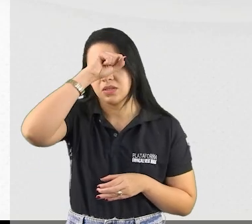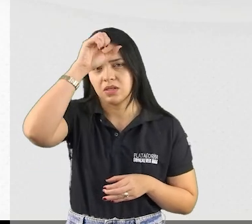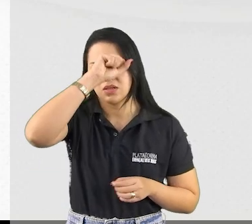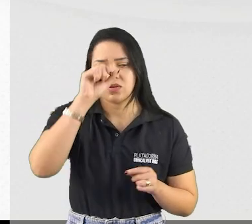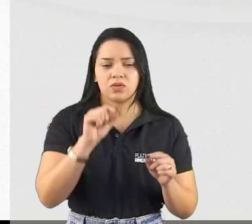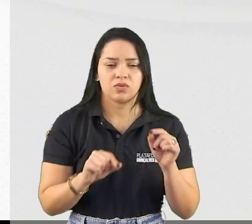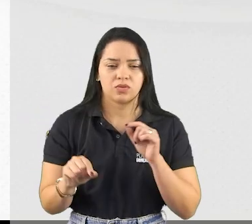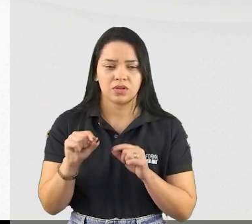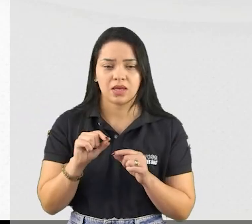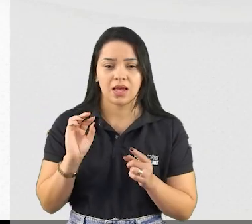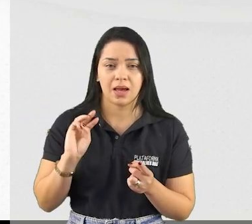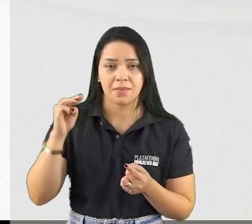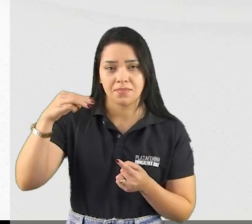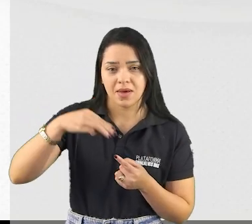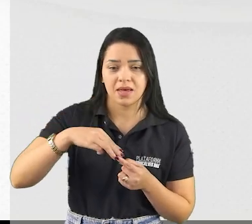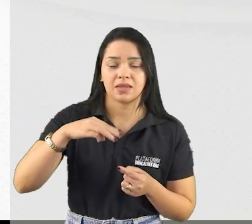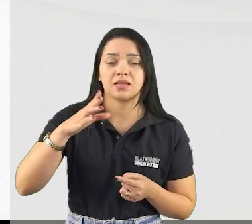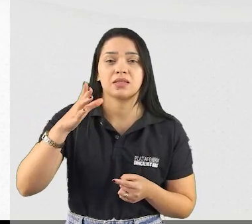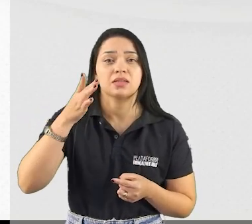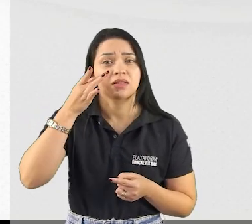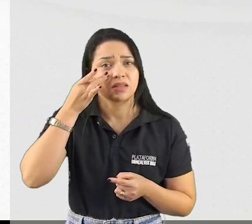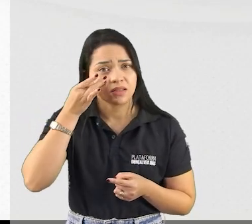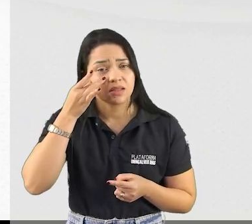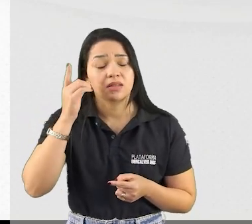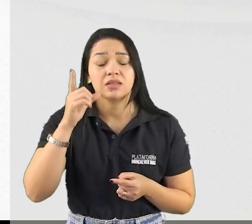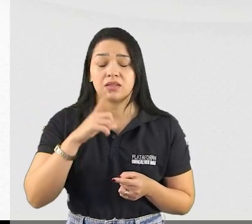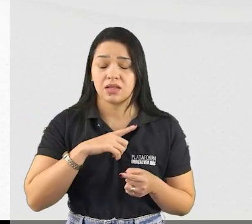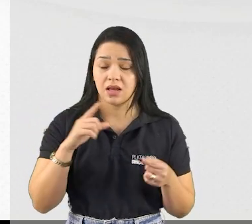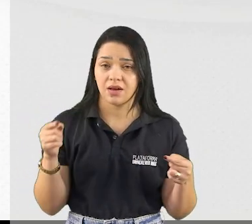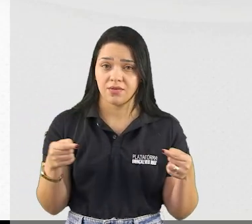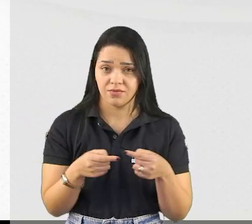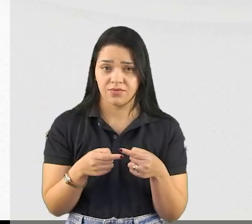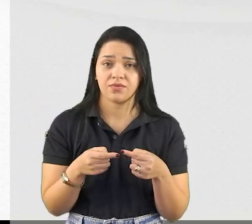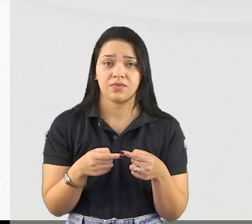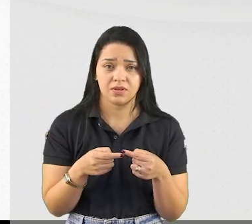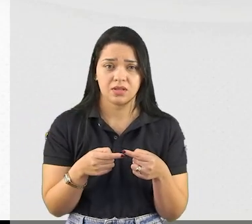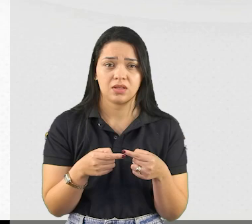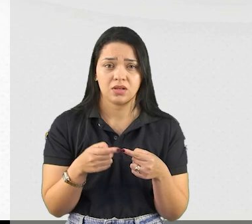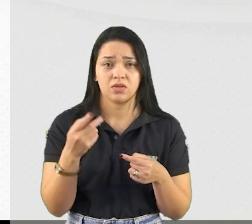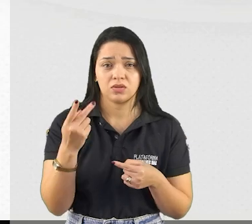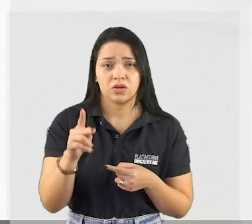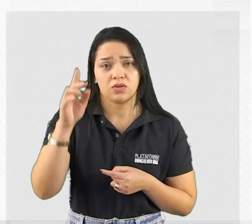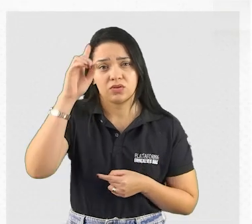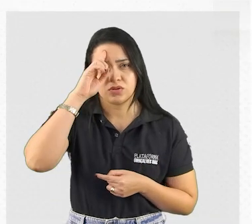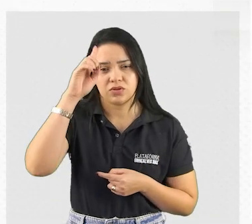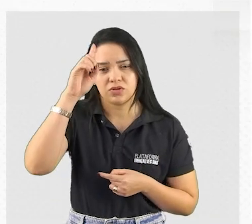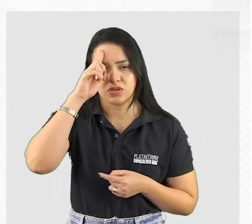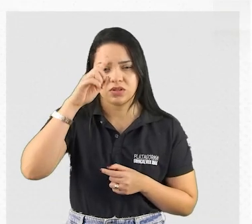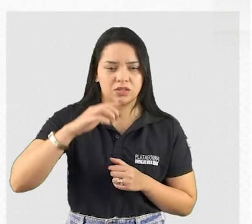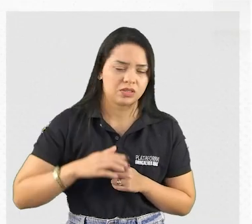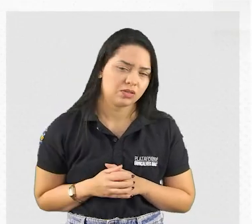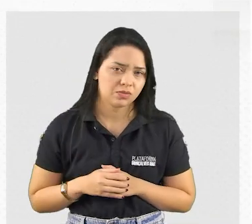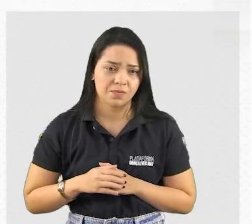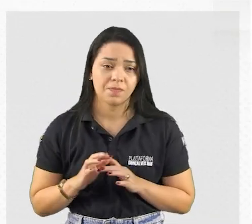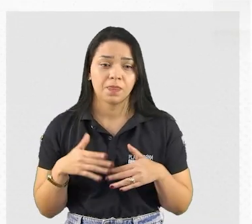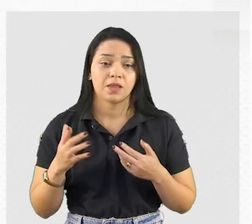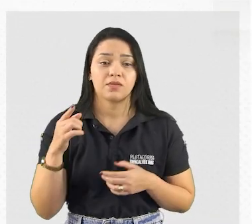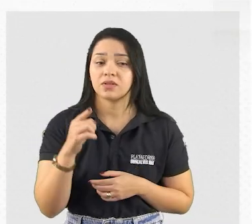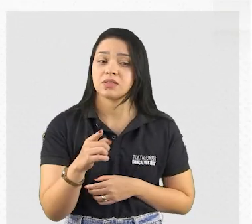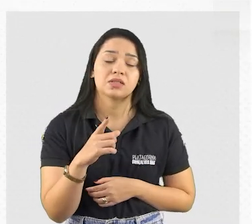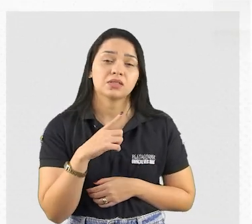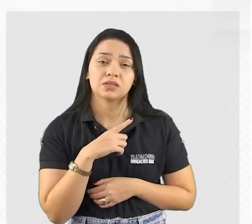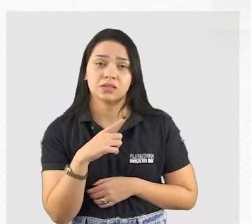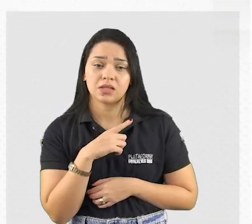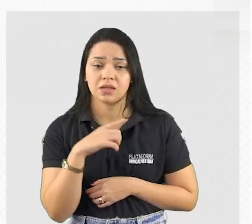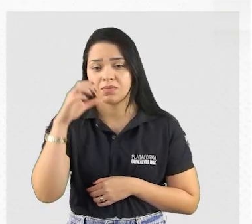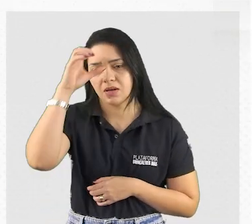de definir metas realistas, metas que tenham a ver com a sua realidade, com o seu cotidiano, com o que você tem disponível